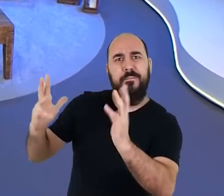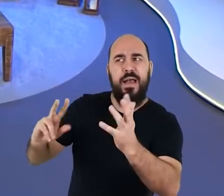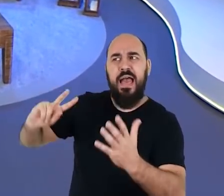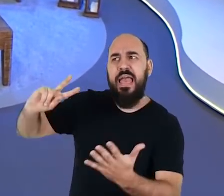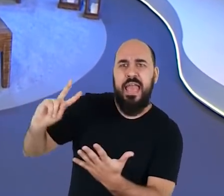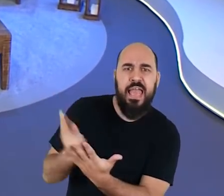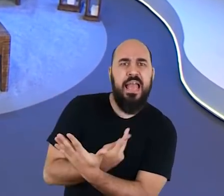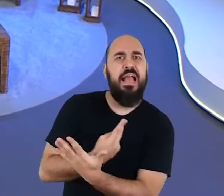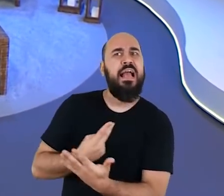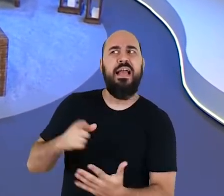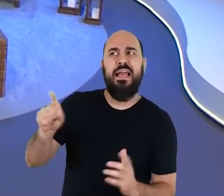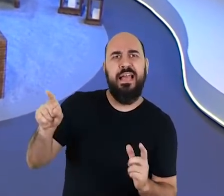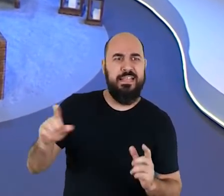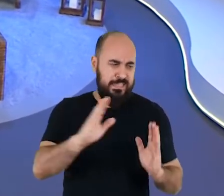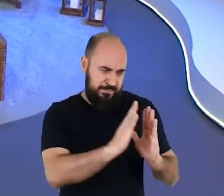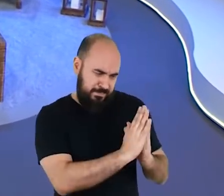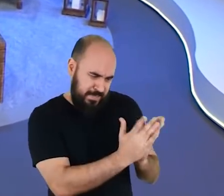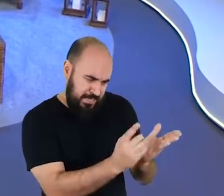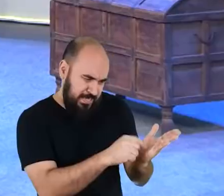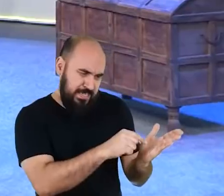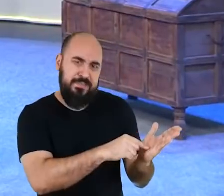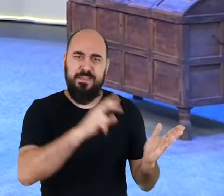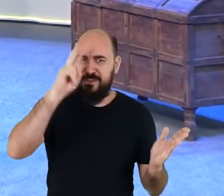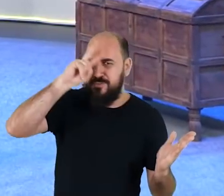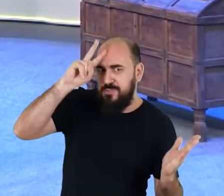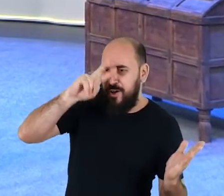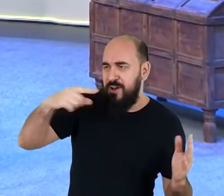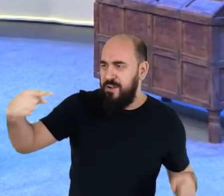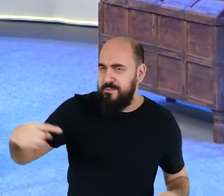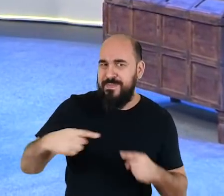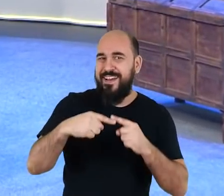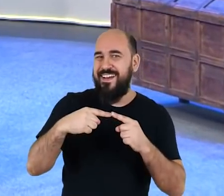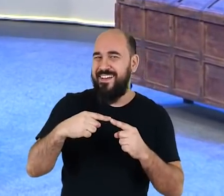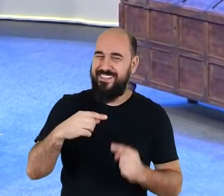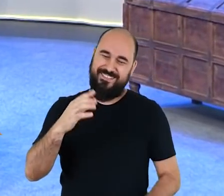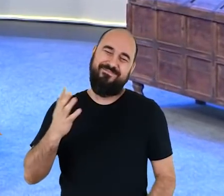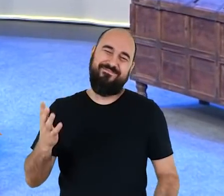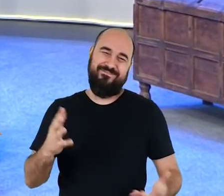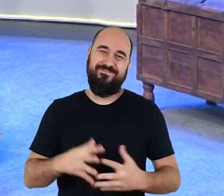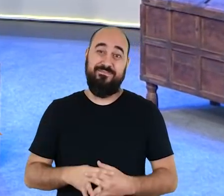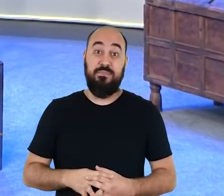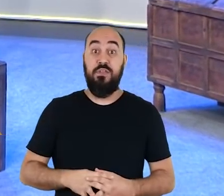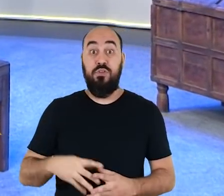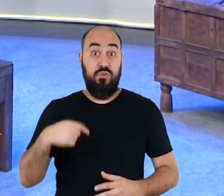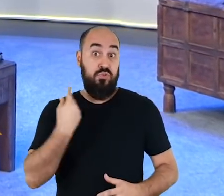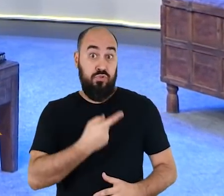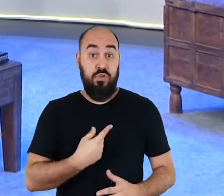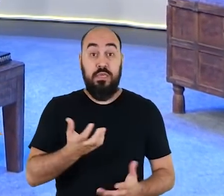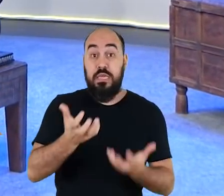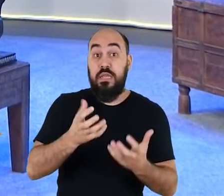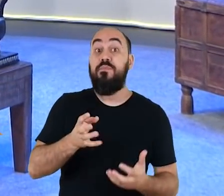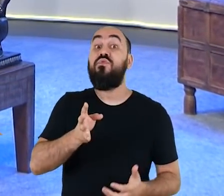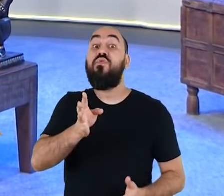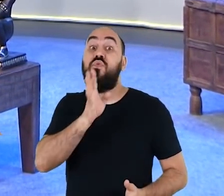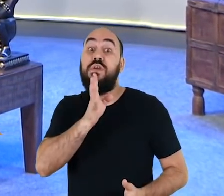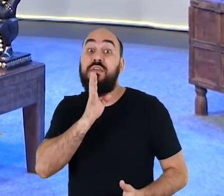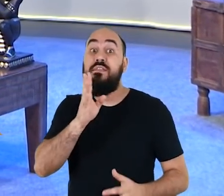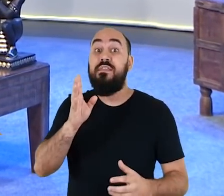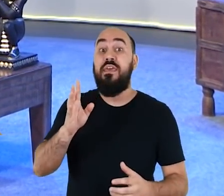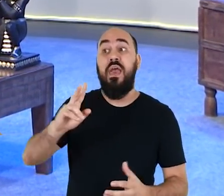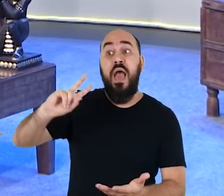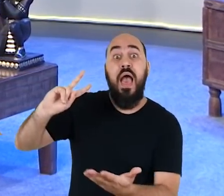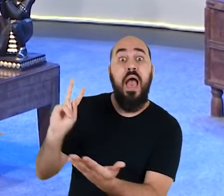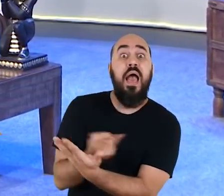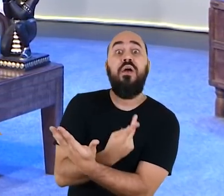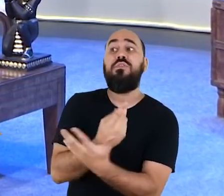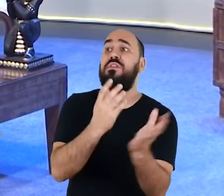a veracidade histórica da Bíblia Sagrada. Também procuramos conhecer os fatos que dão contexto às passagens